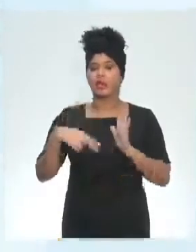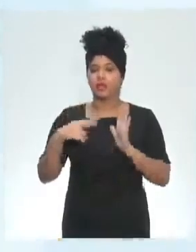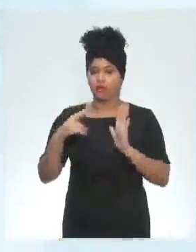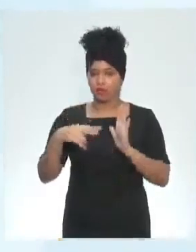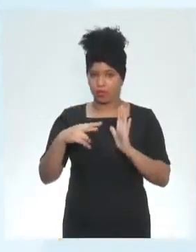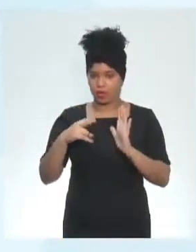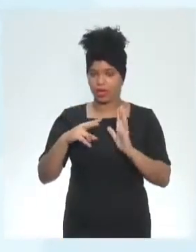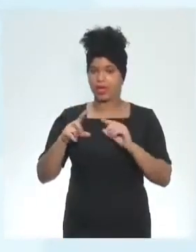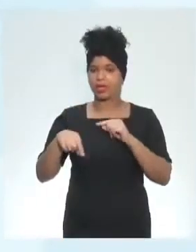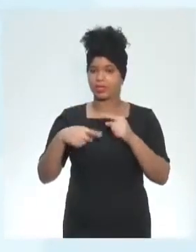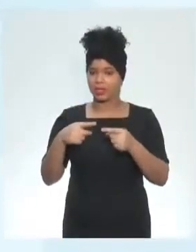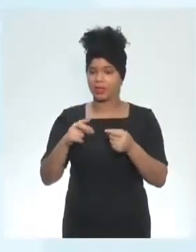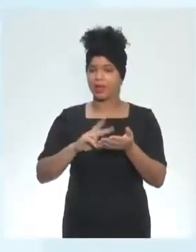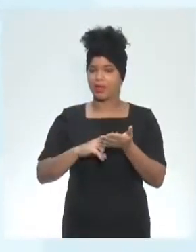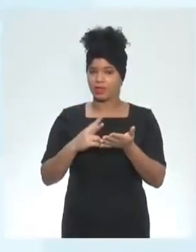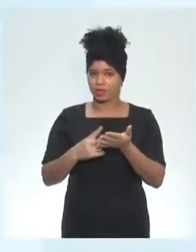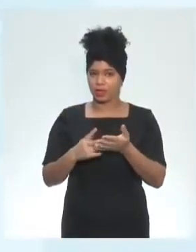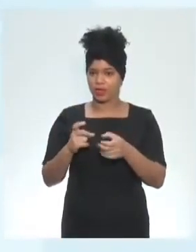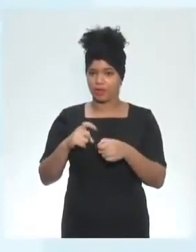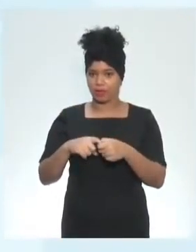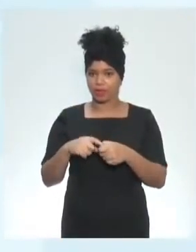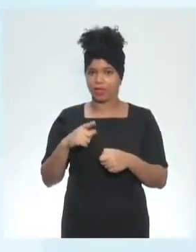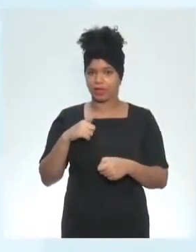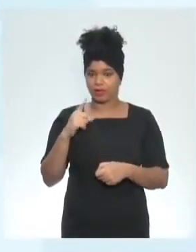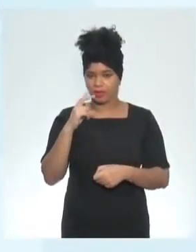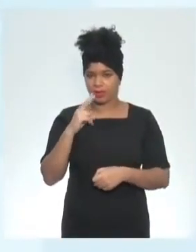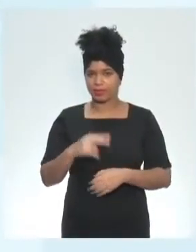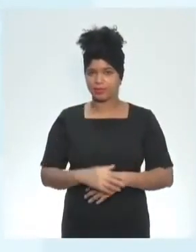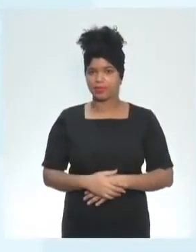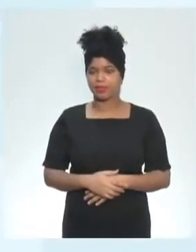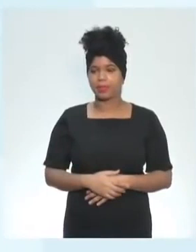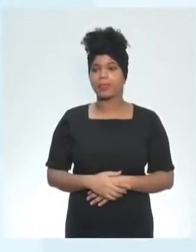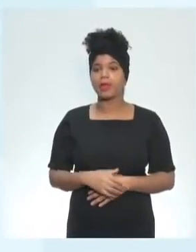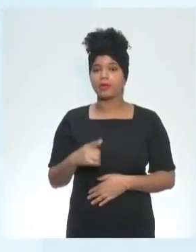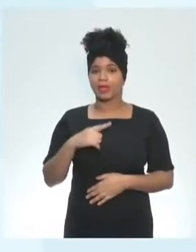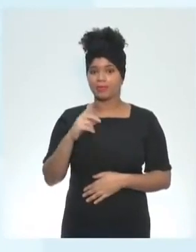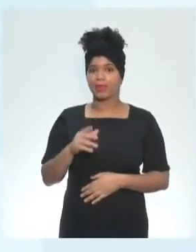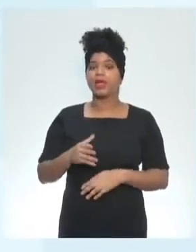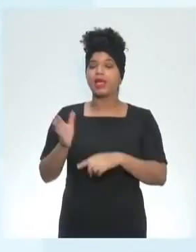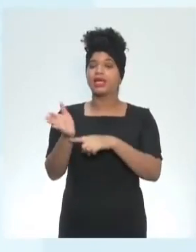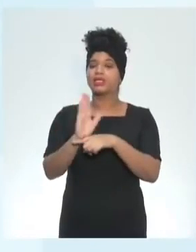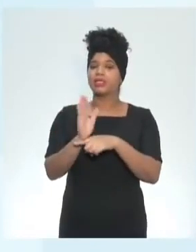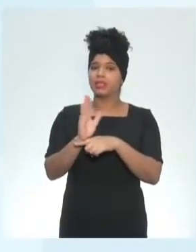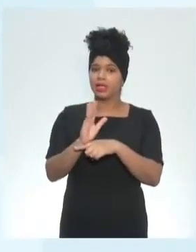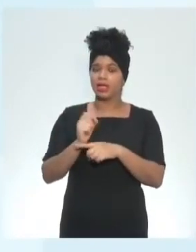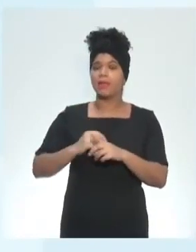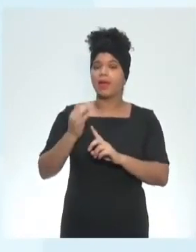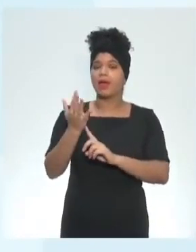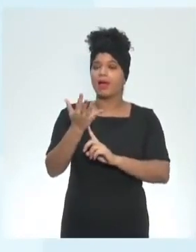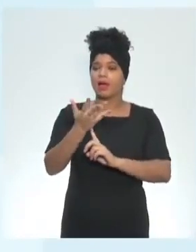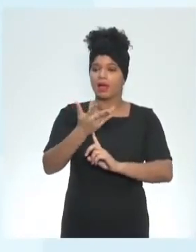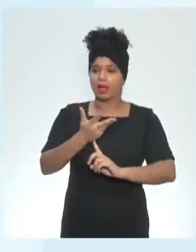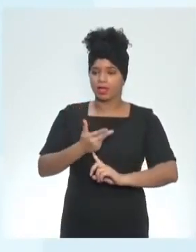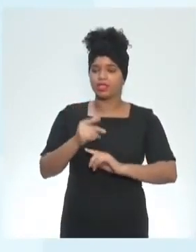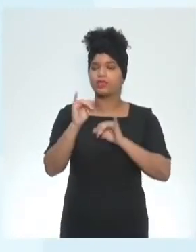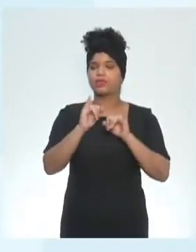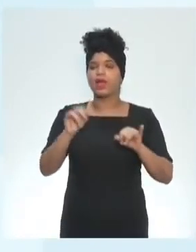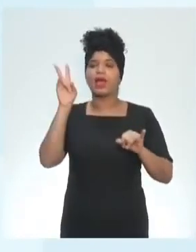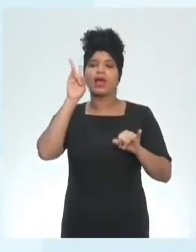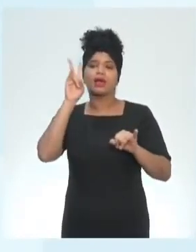passar e daqui a pouco a gente volta com algumas coisas na tela vocês tem lá o cinema is the art of telling the story